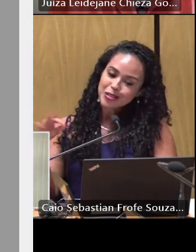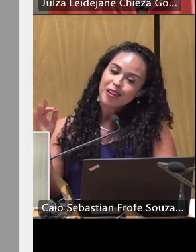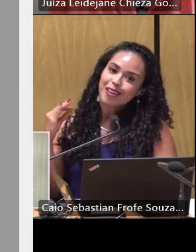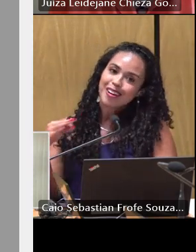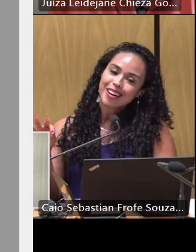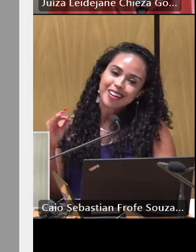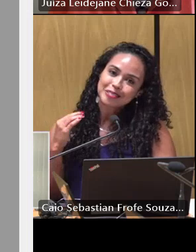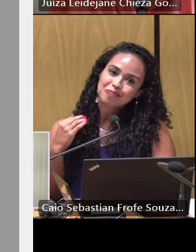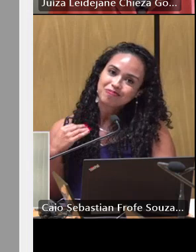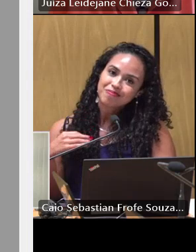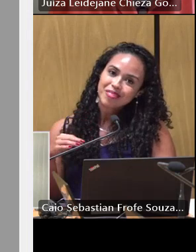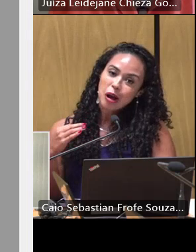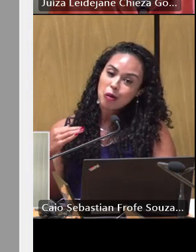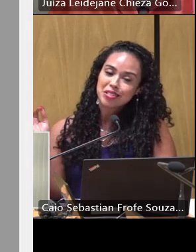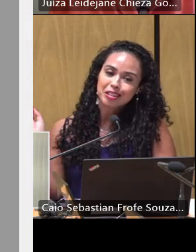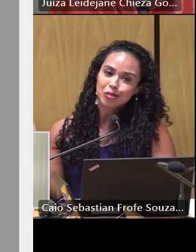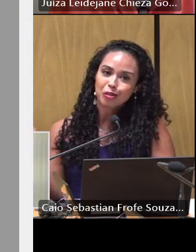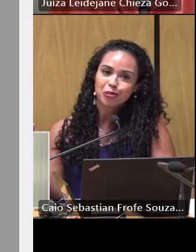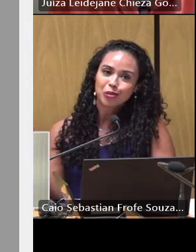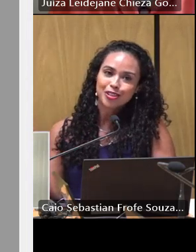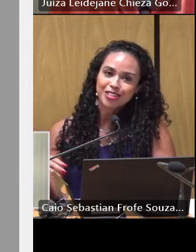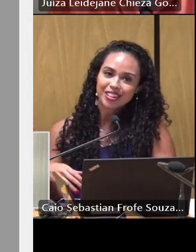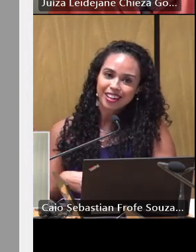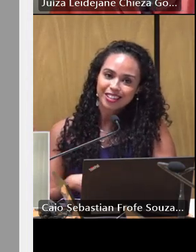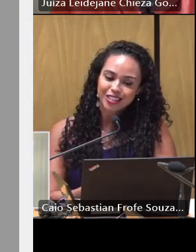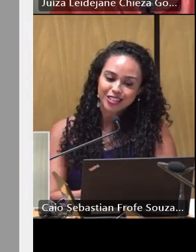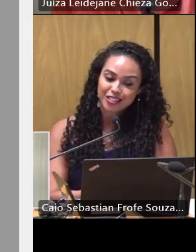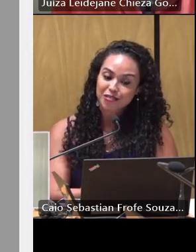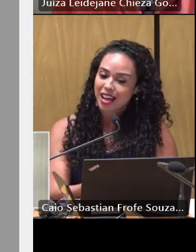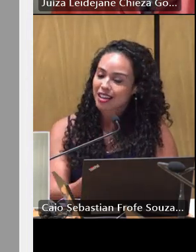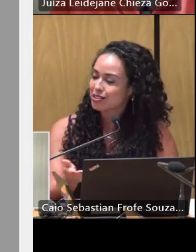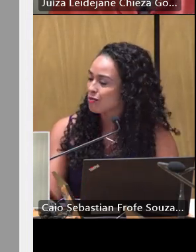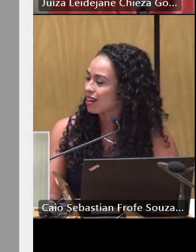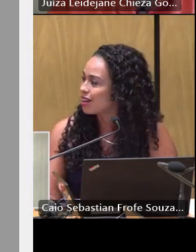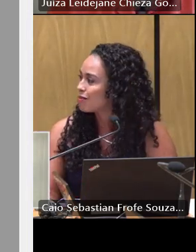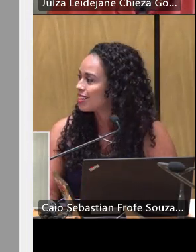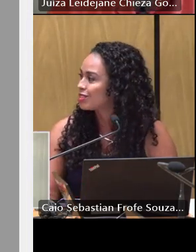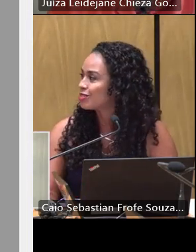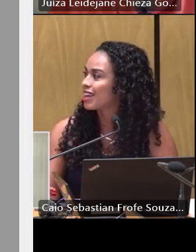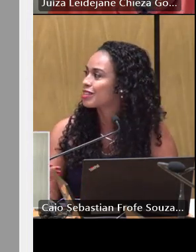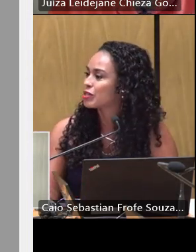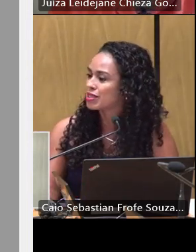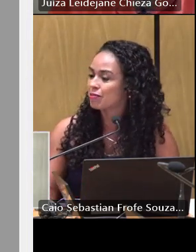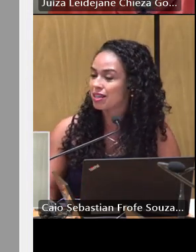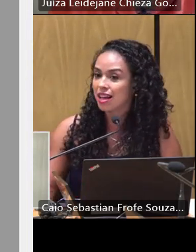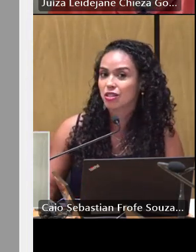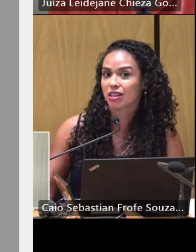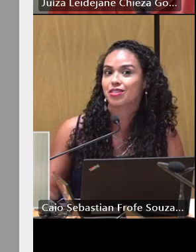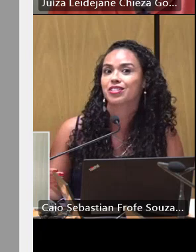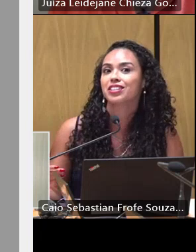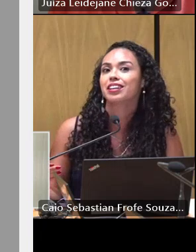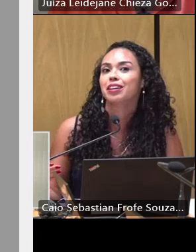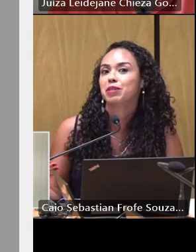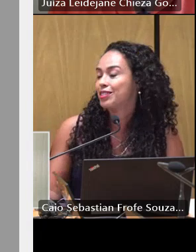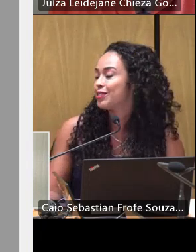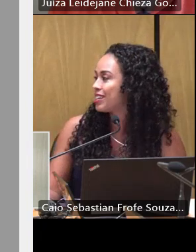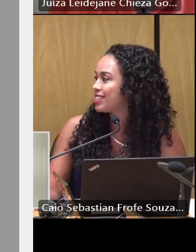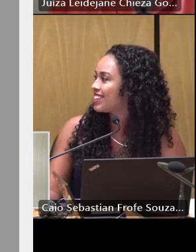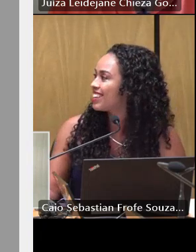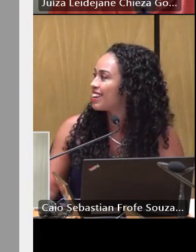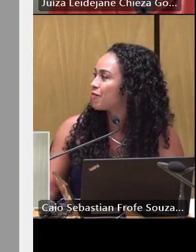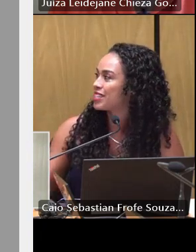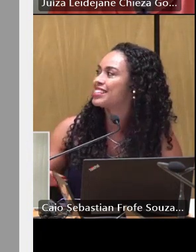só ah alguns autores né né de de diversos uma gama né de um leque de possibilidades que a gente precisa